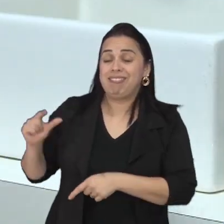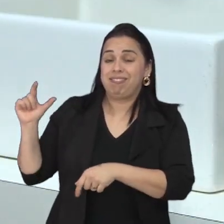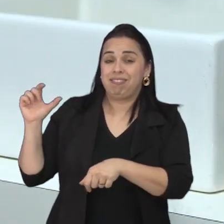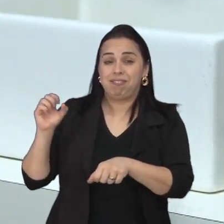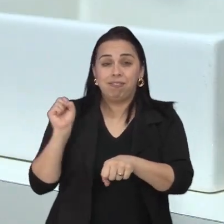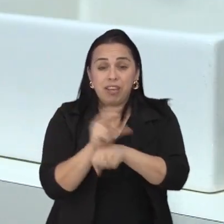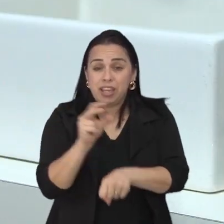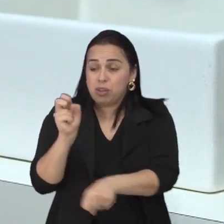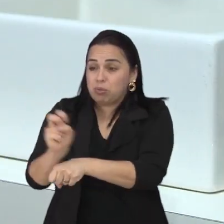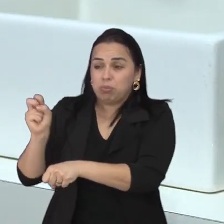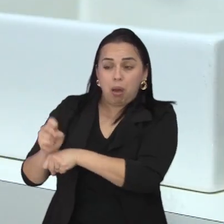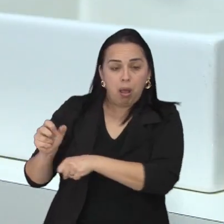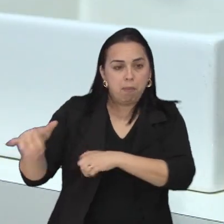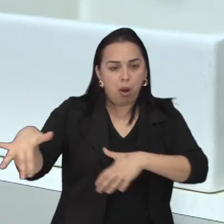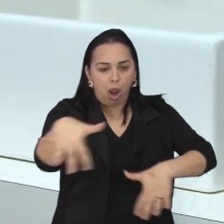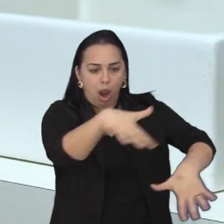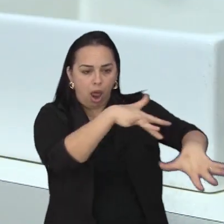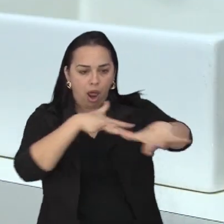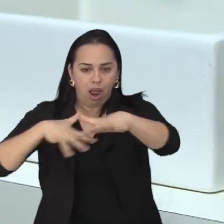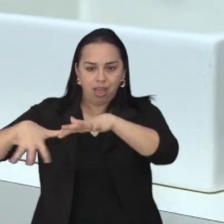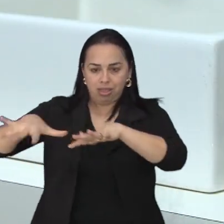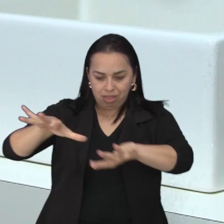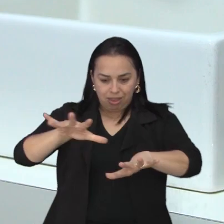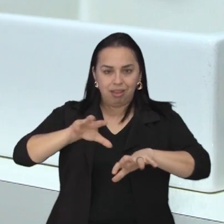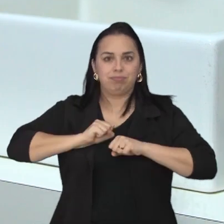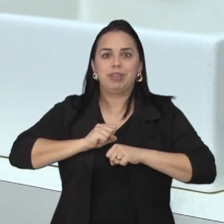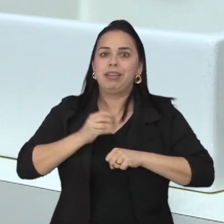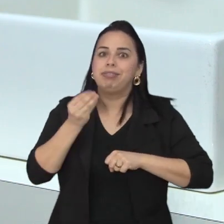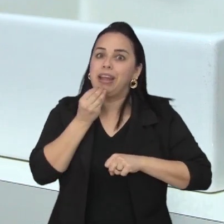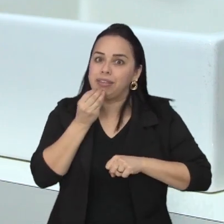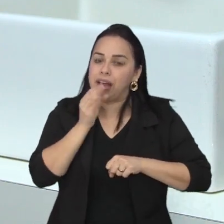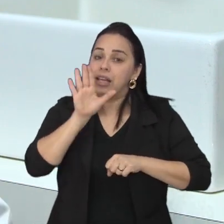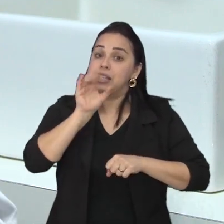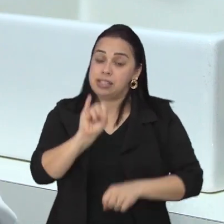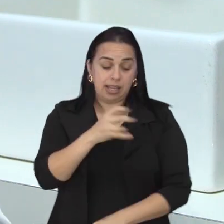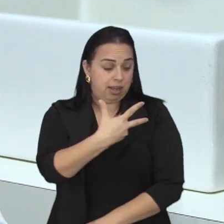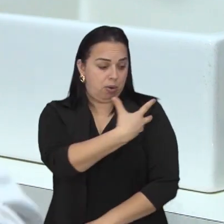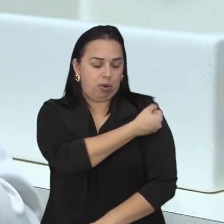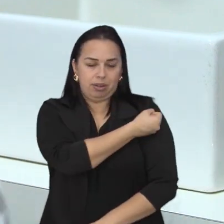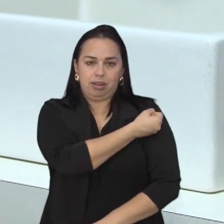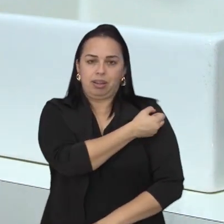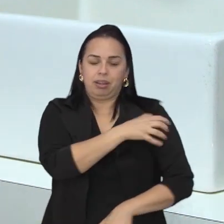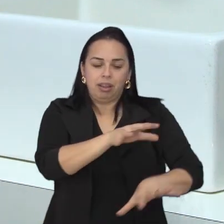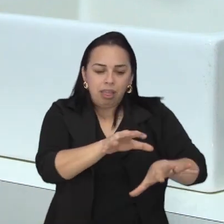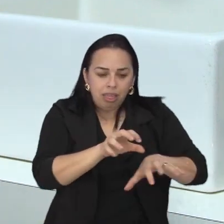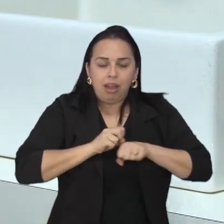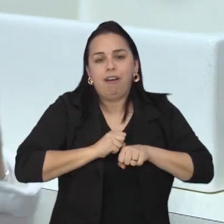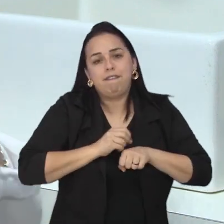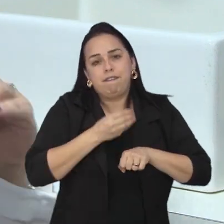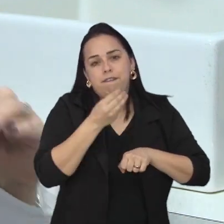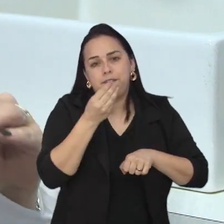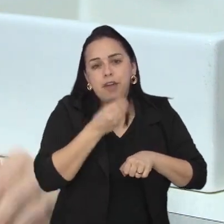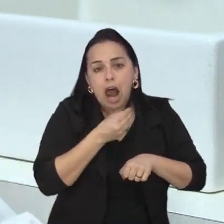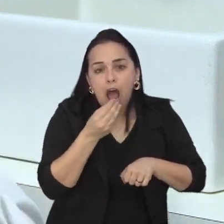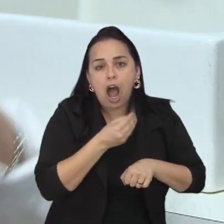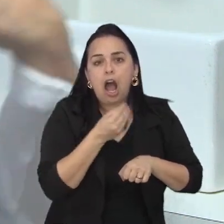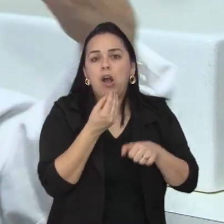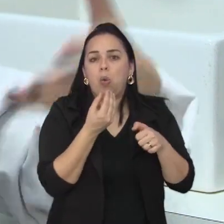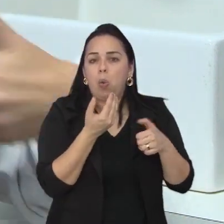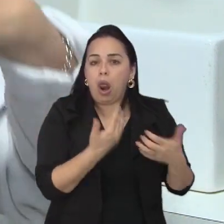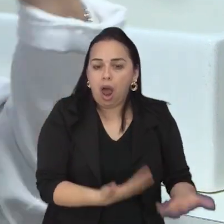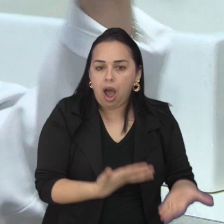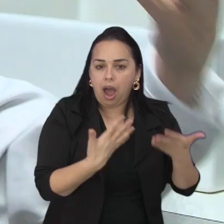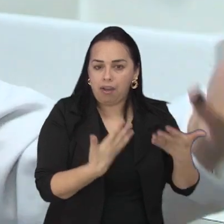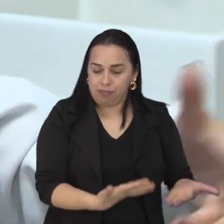tem uma série de vírus circulantes. Esses vírus, eles vão tentar entrar em mim. Se eu estou vacinada, ele não entra em mim ou entra fraquinho,